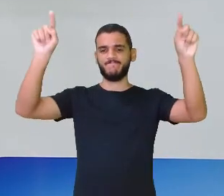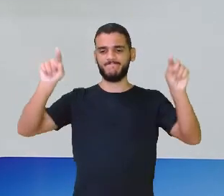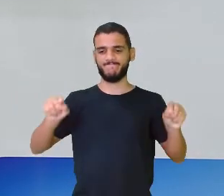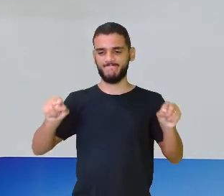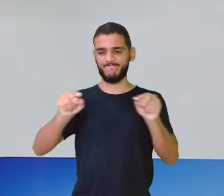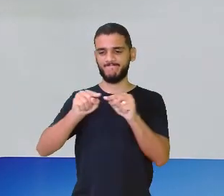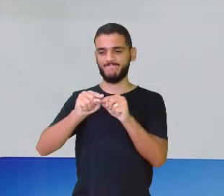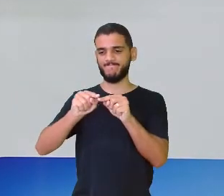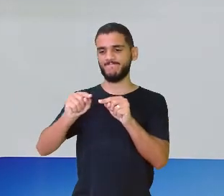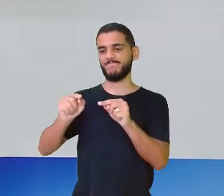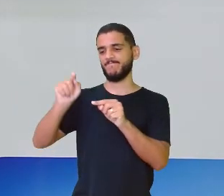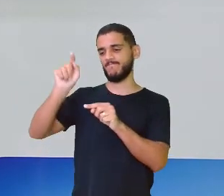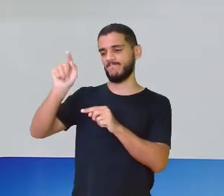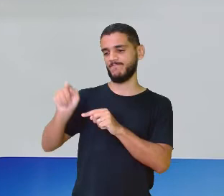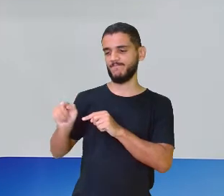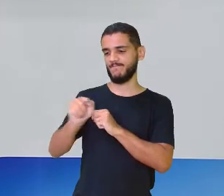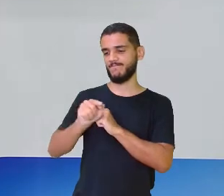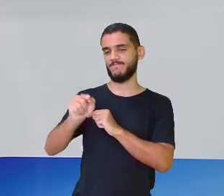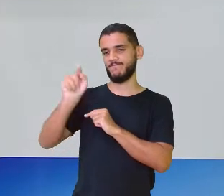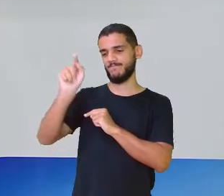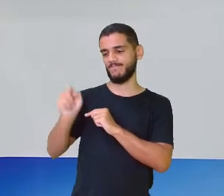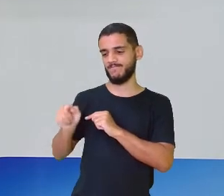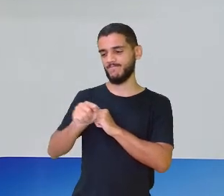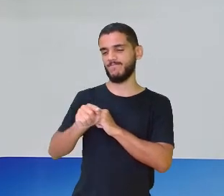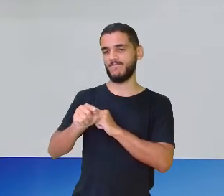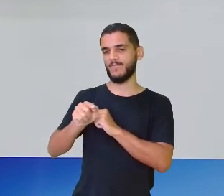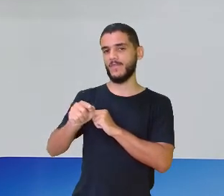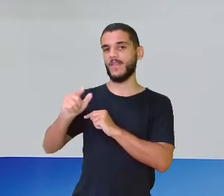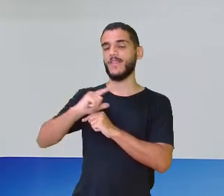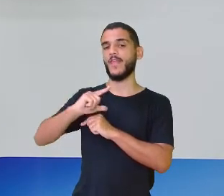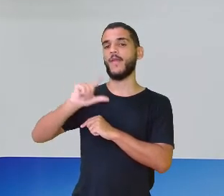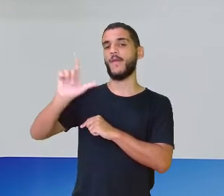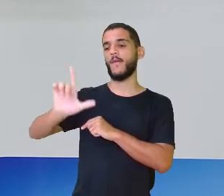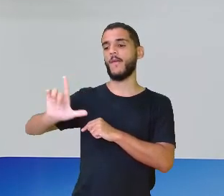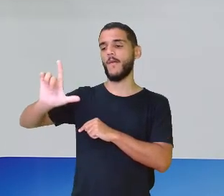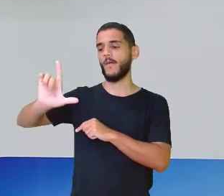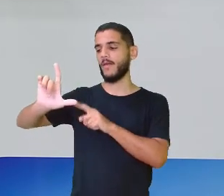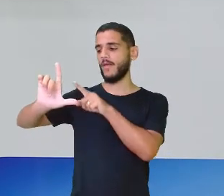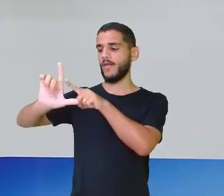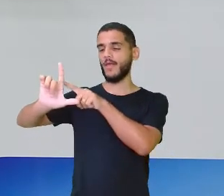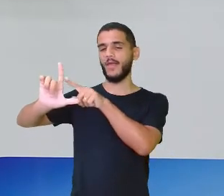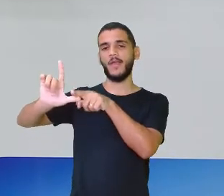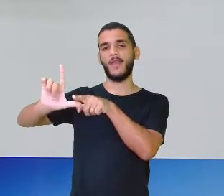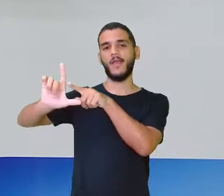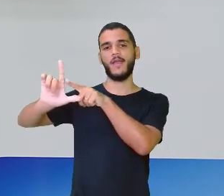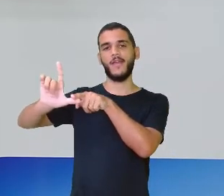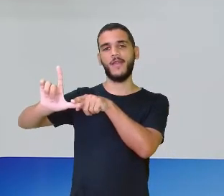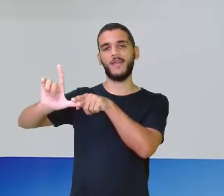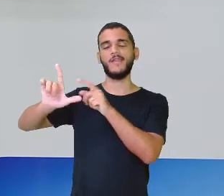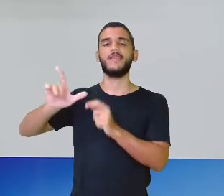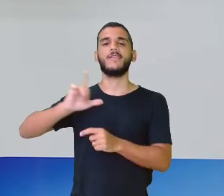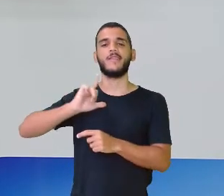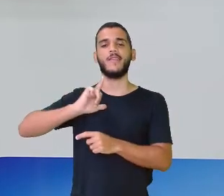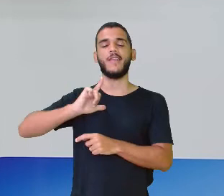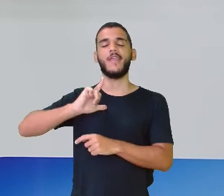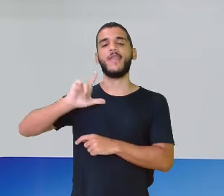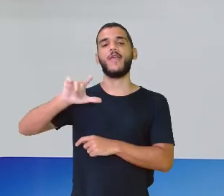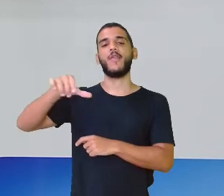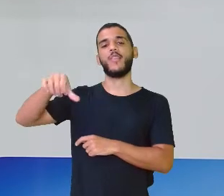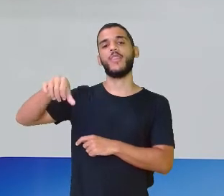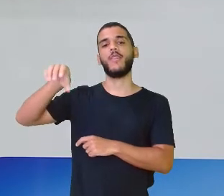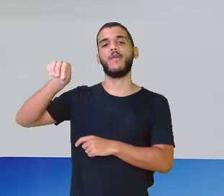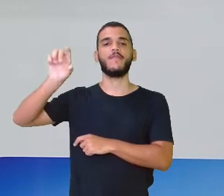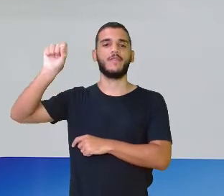que a gente chama, é possível encontrar um ângulo reto, um ângulo de 90